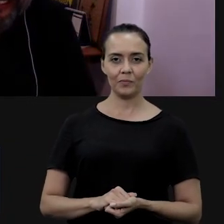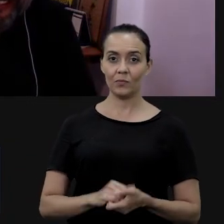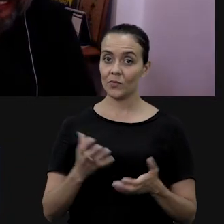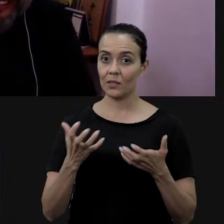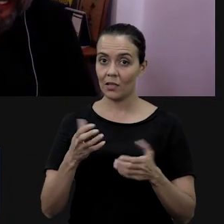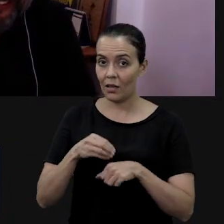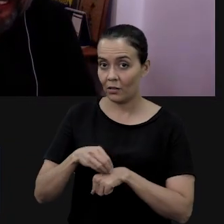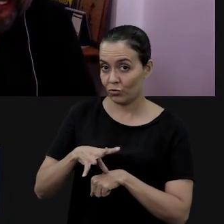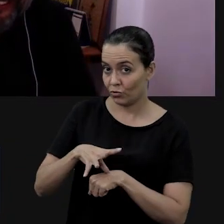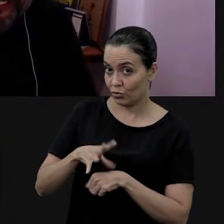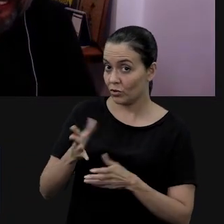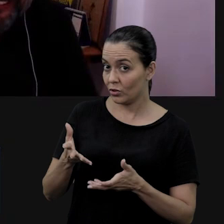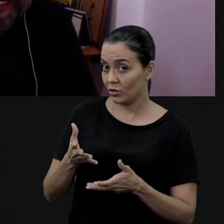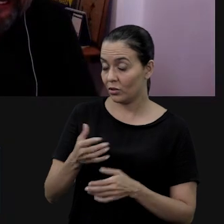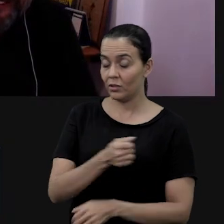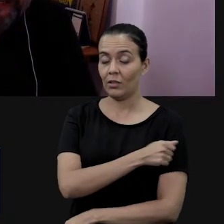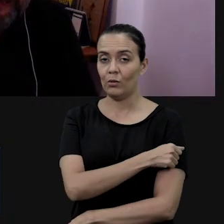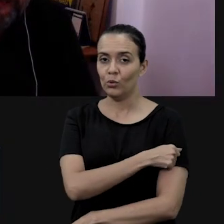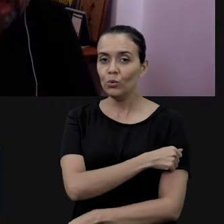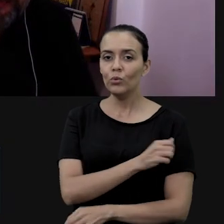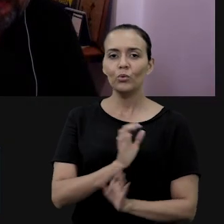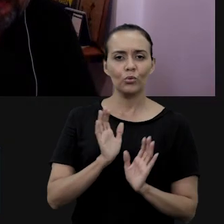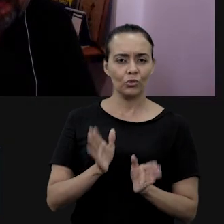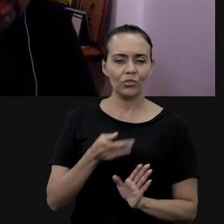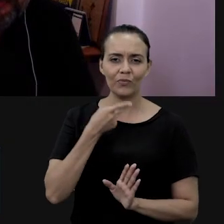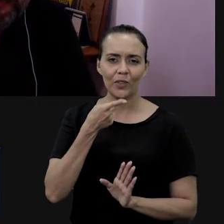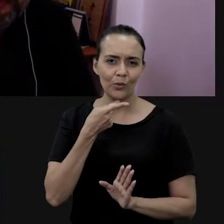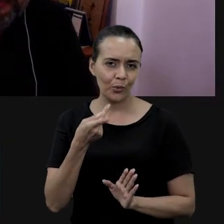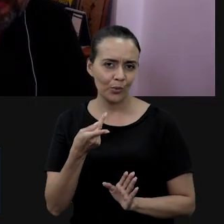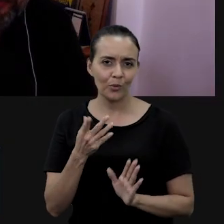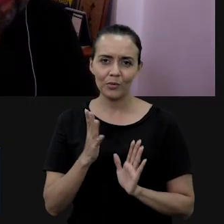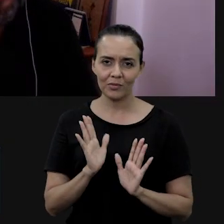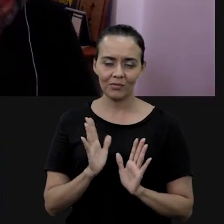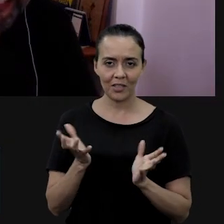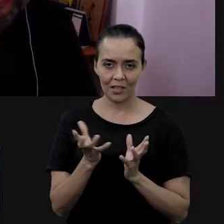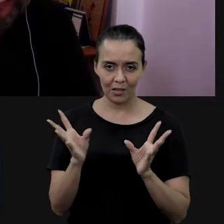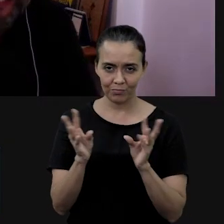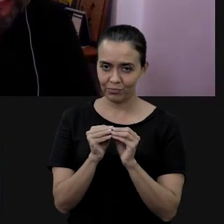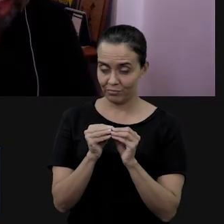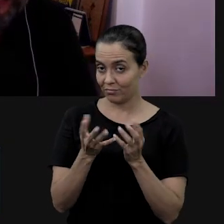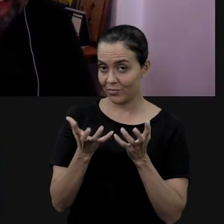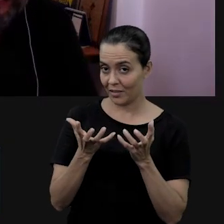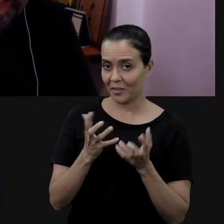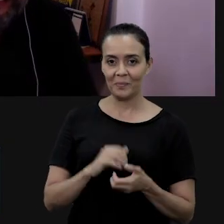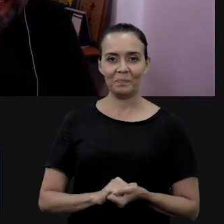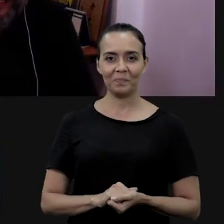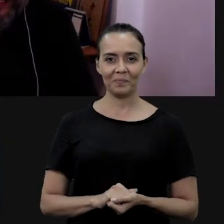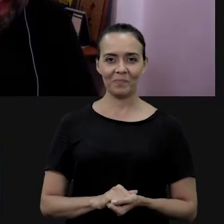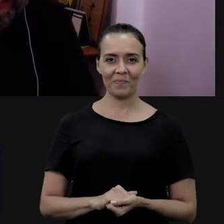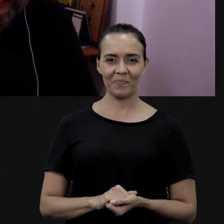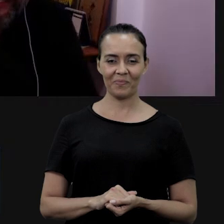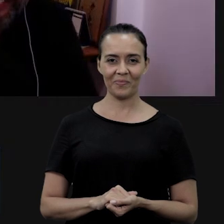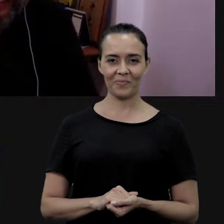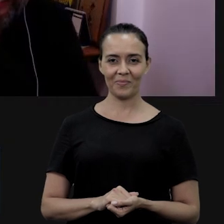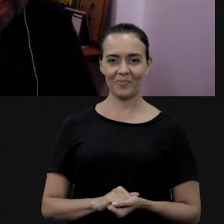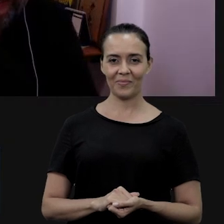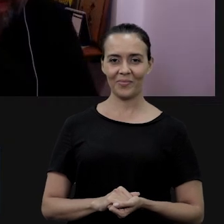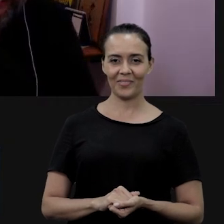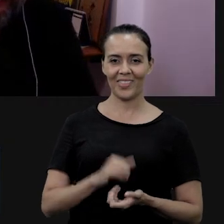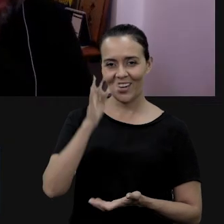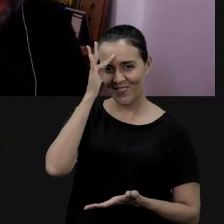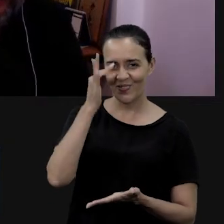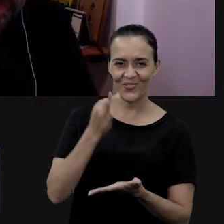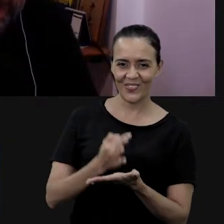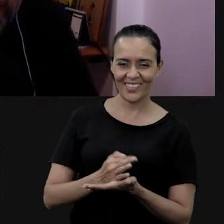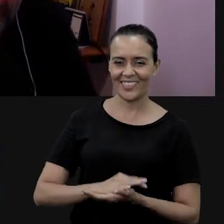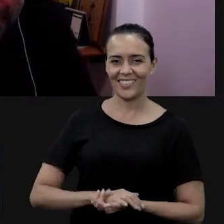Não sei se quer deixar alguma última recomendação aí para estudantes ou algum caso, qualquer coisa que você queira aí. é. Fé